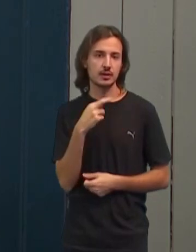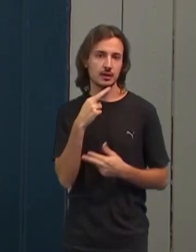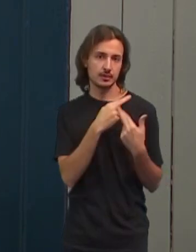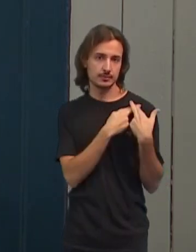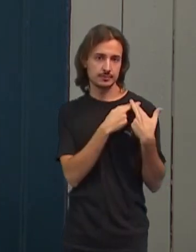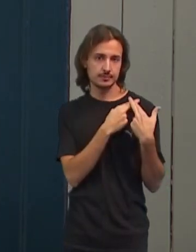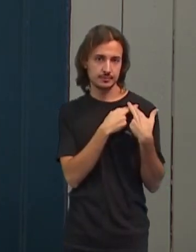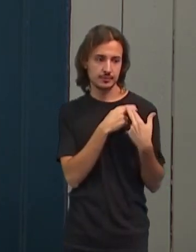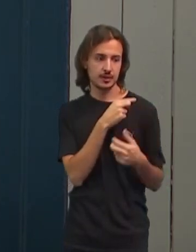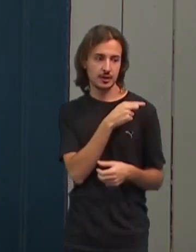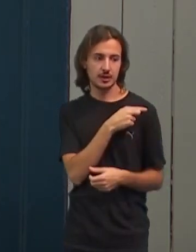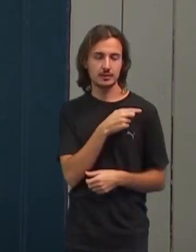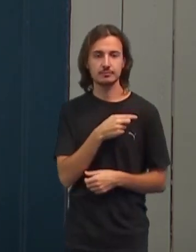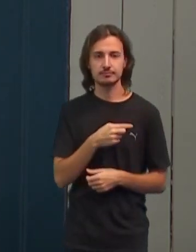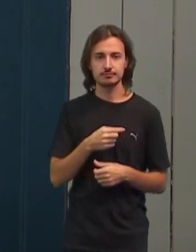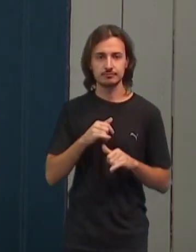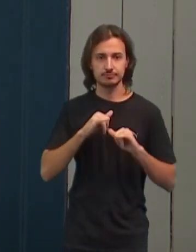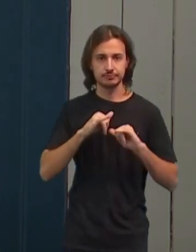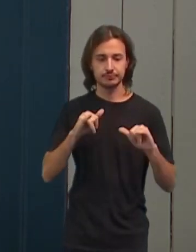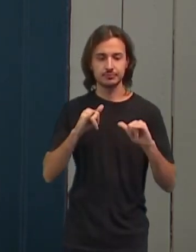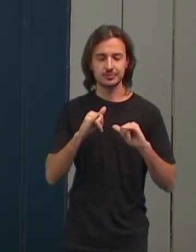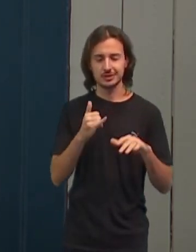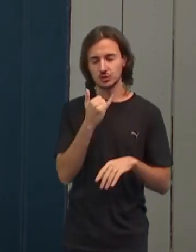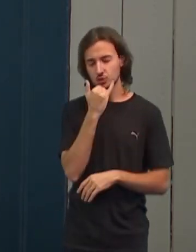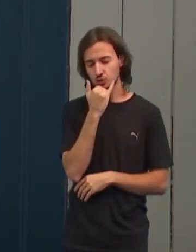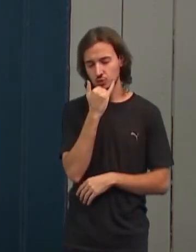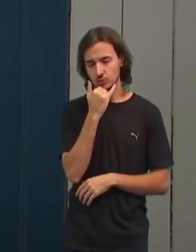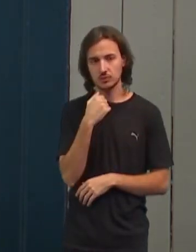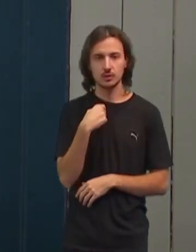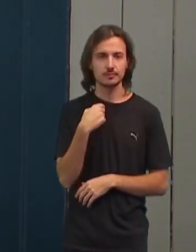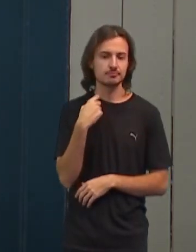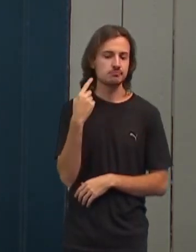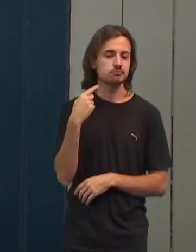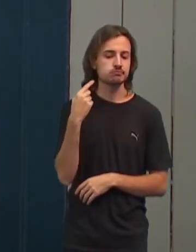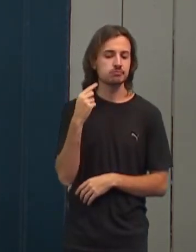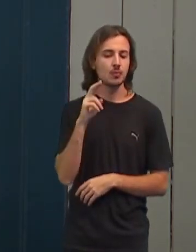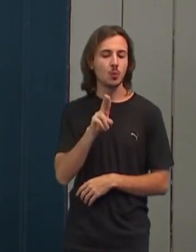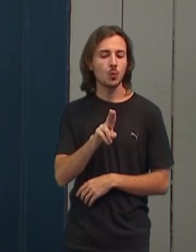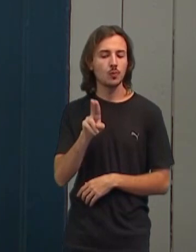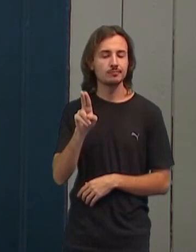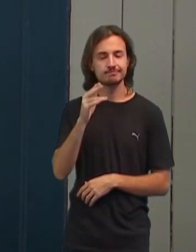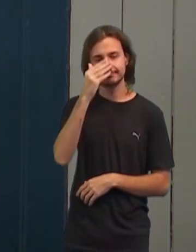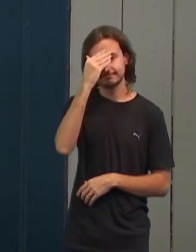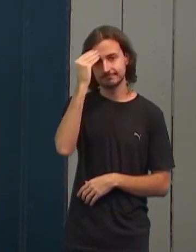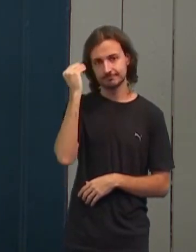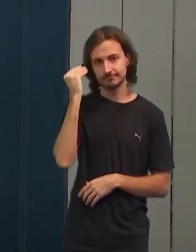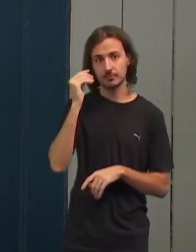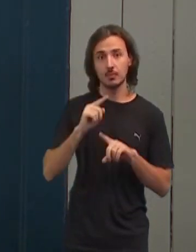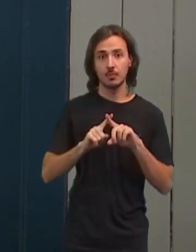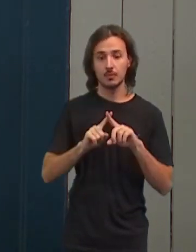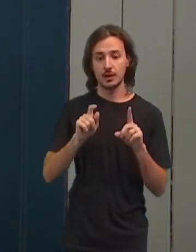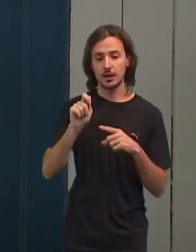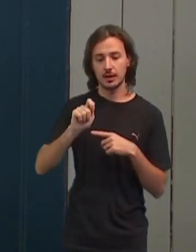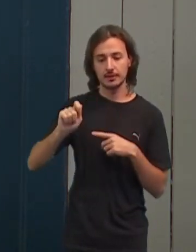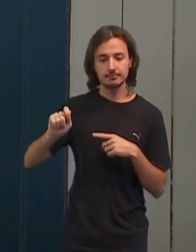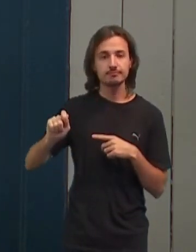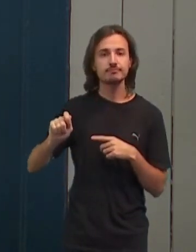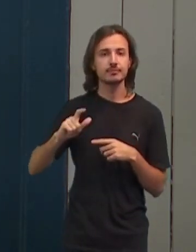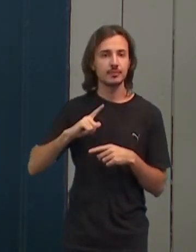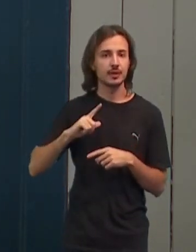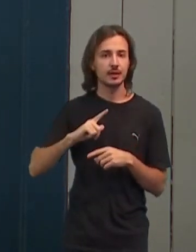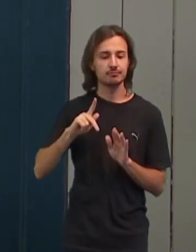Eu me peço até desculpa que eu não guardei o nome, mas a associação existe projetos